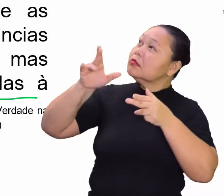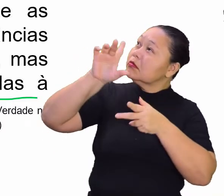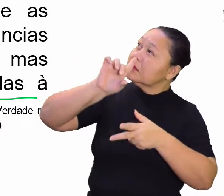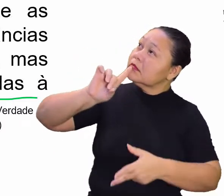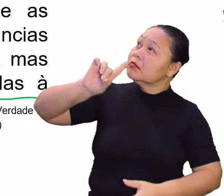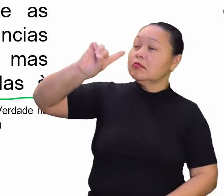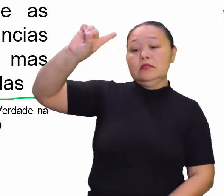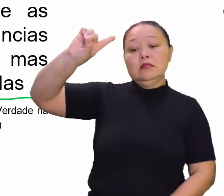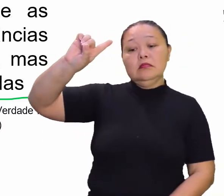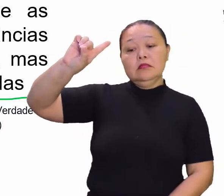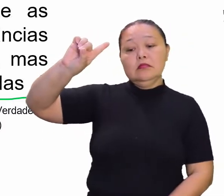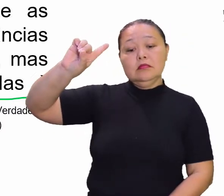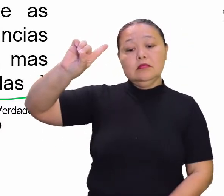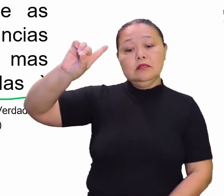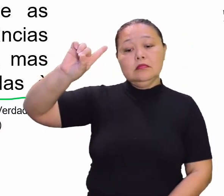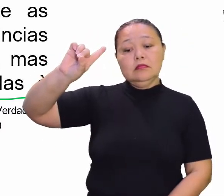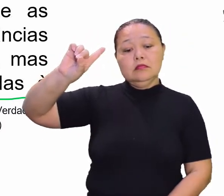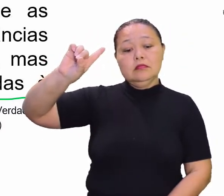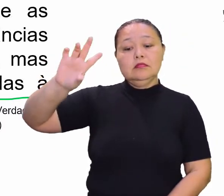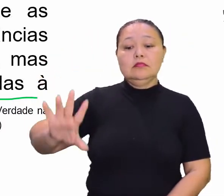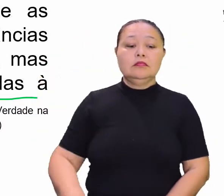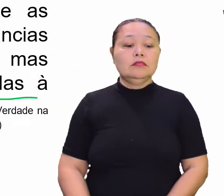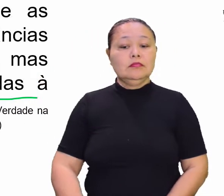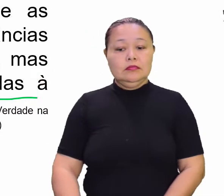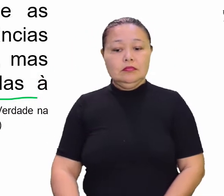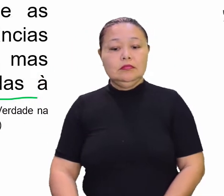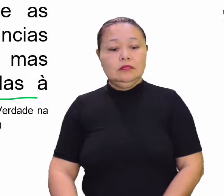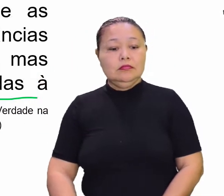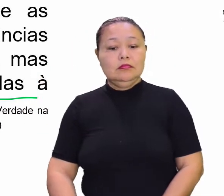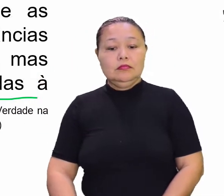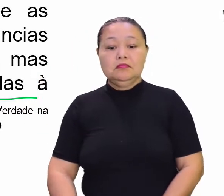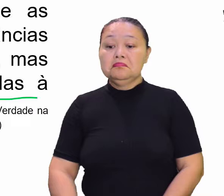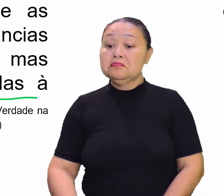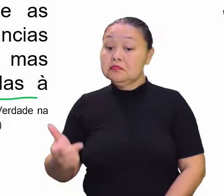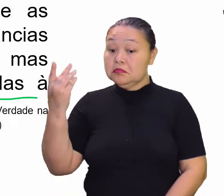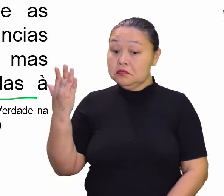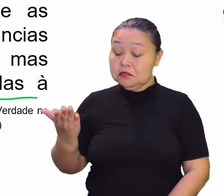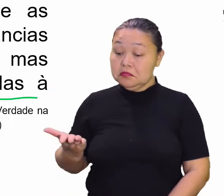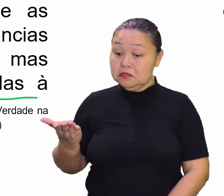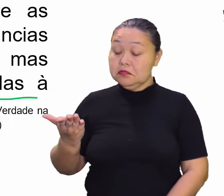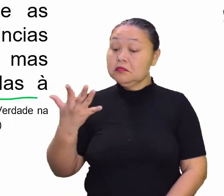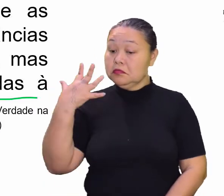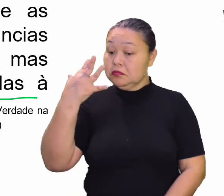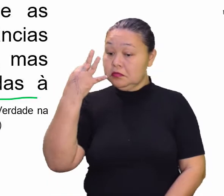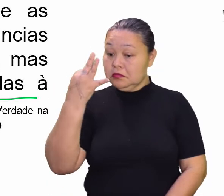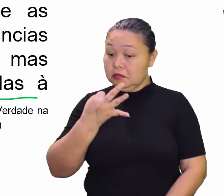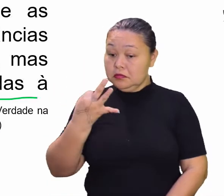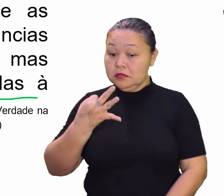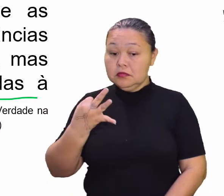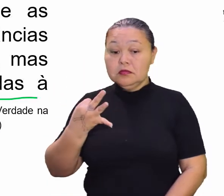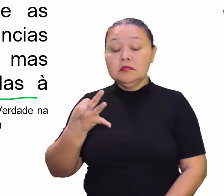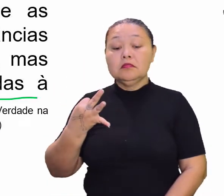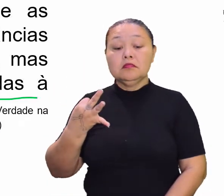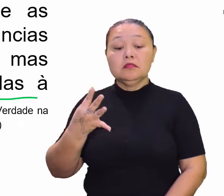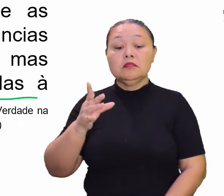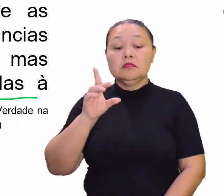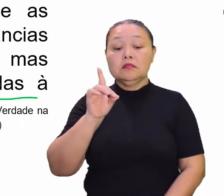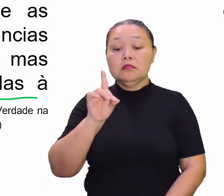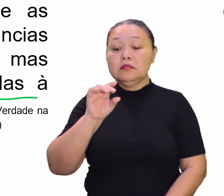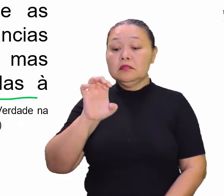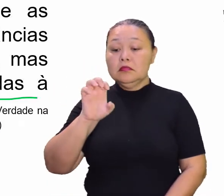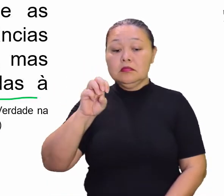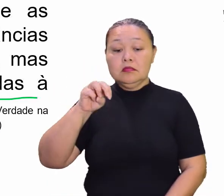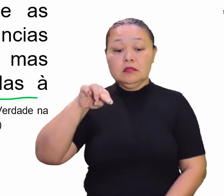imagem e semelhança de Deus. Olha só que lindo, Rogério. Desmond Tutu